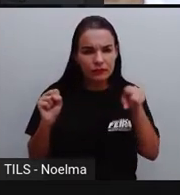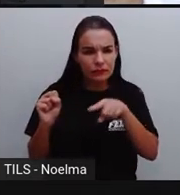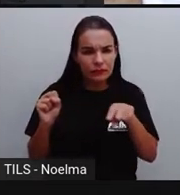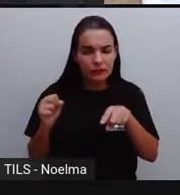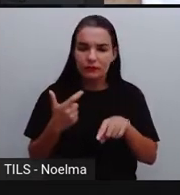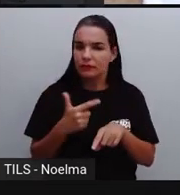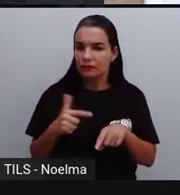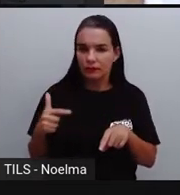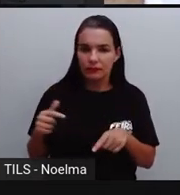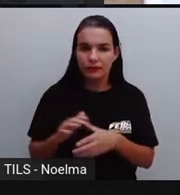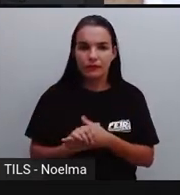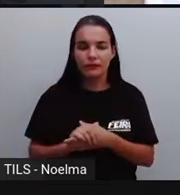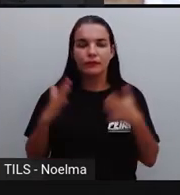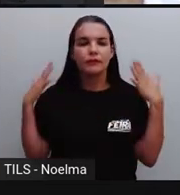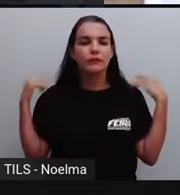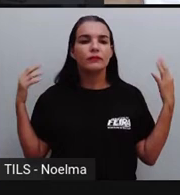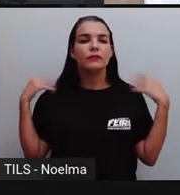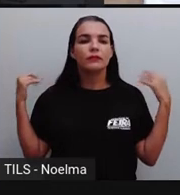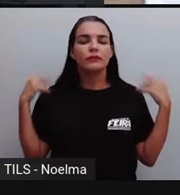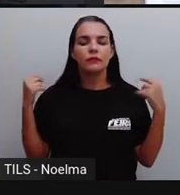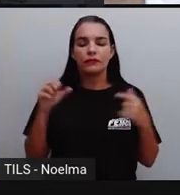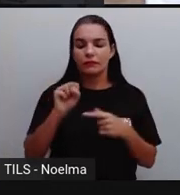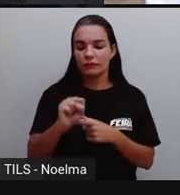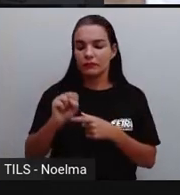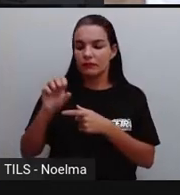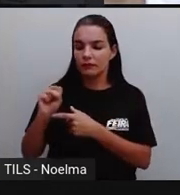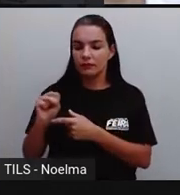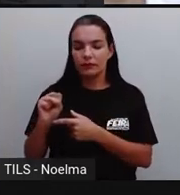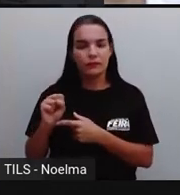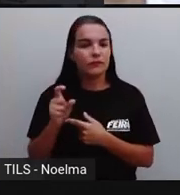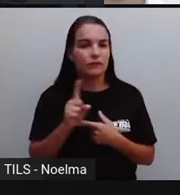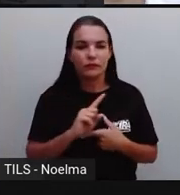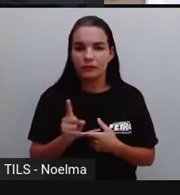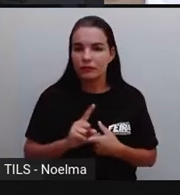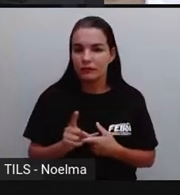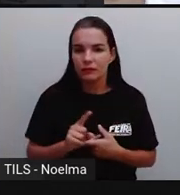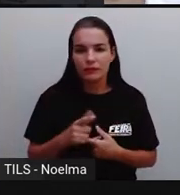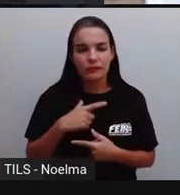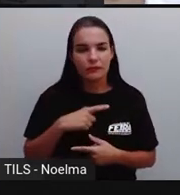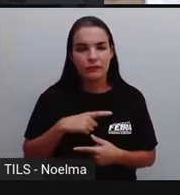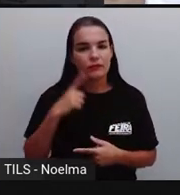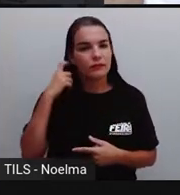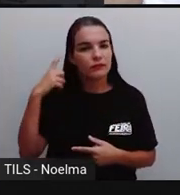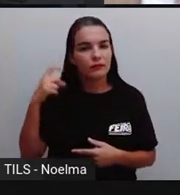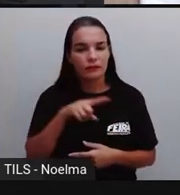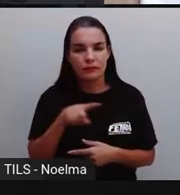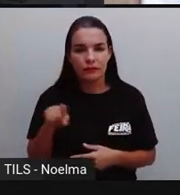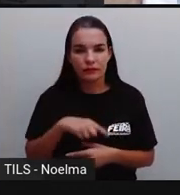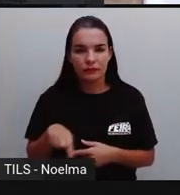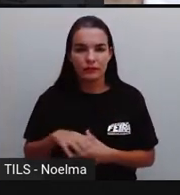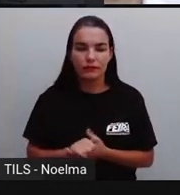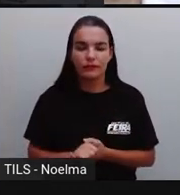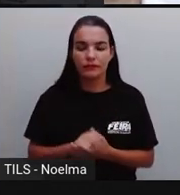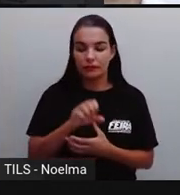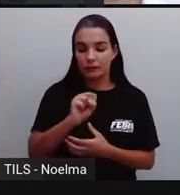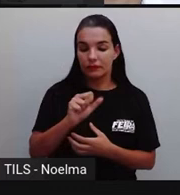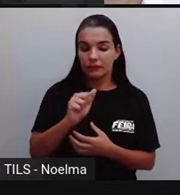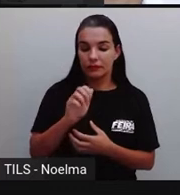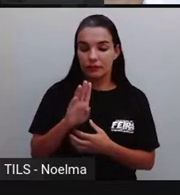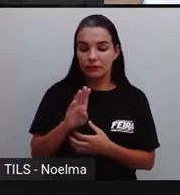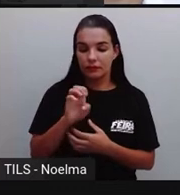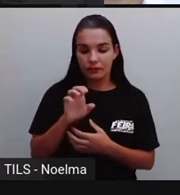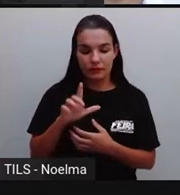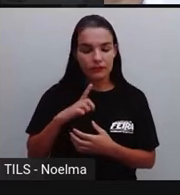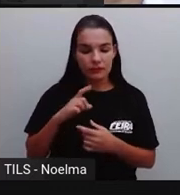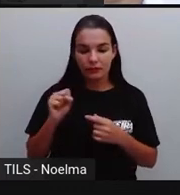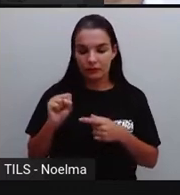Não tem. Passear tem som de z? Não tem. Sabe tem